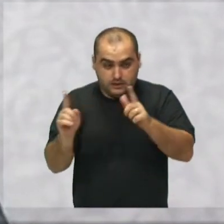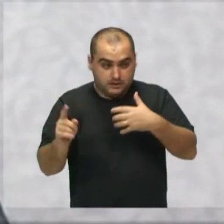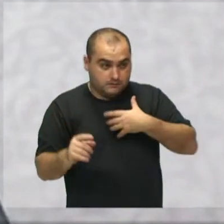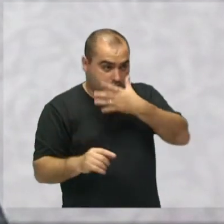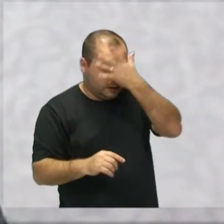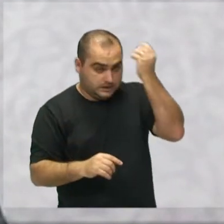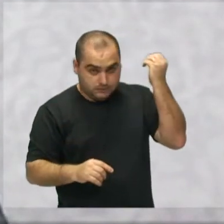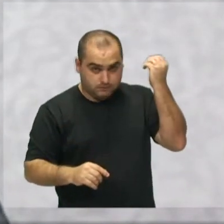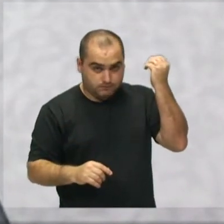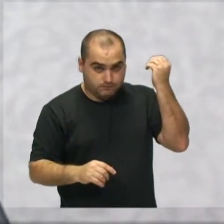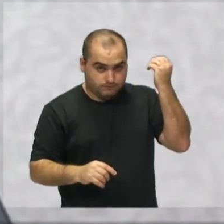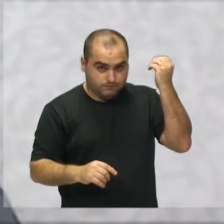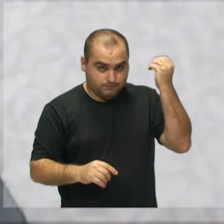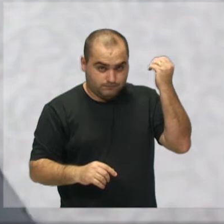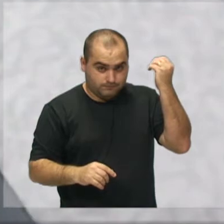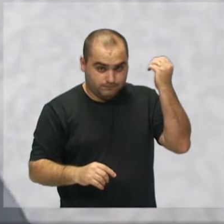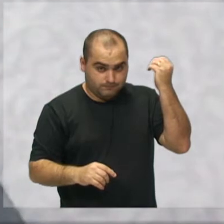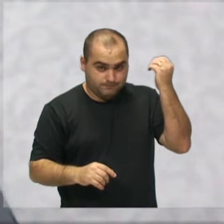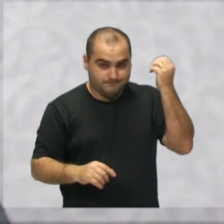disso.